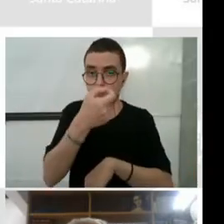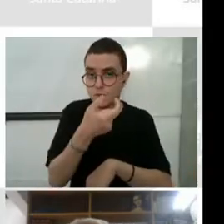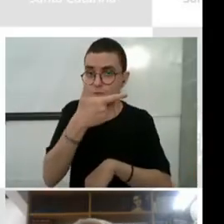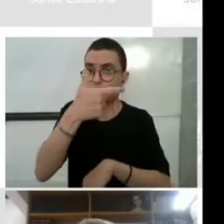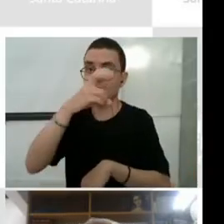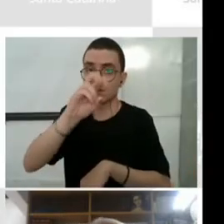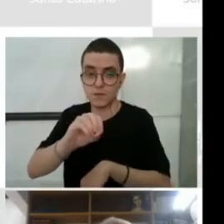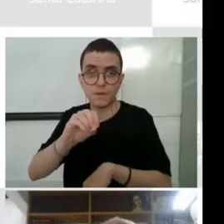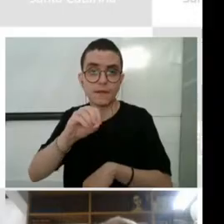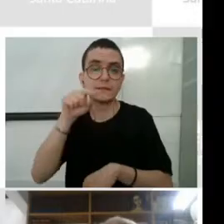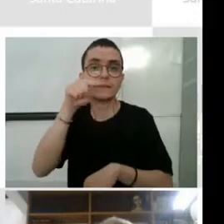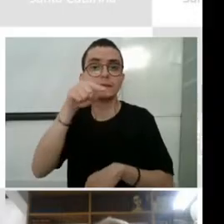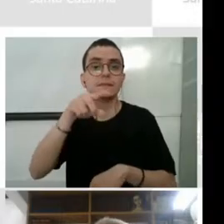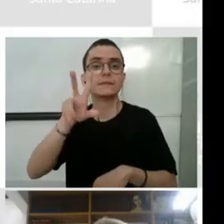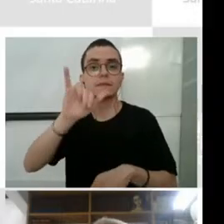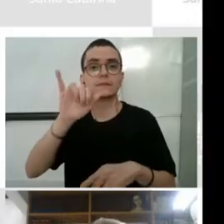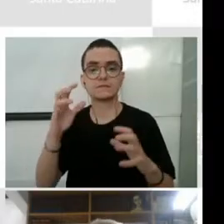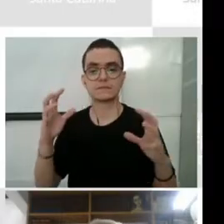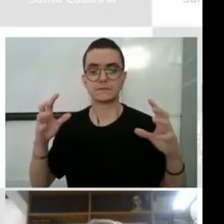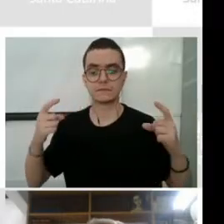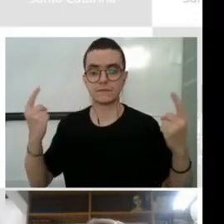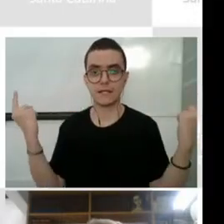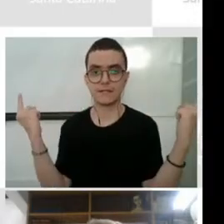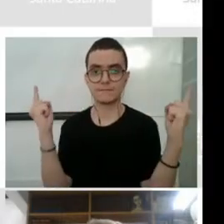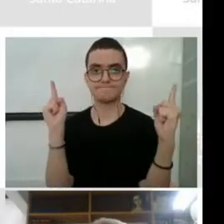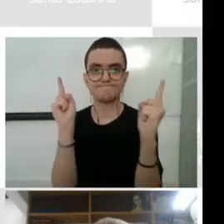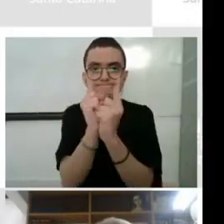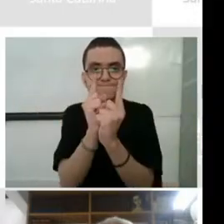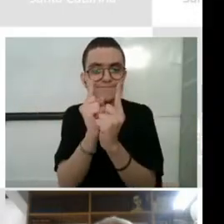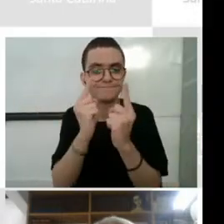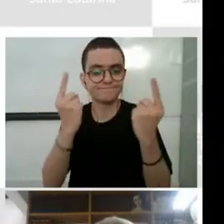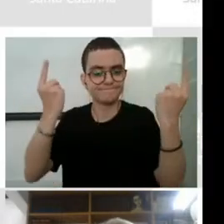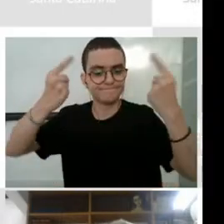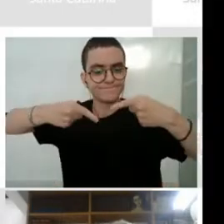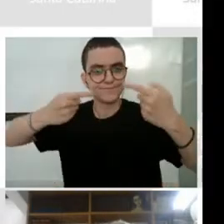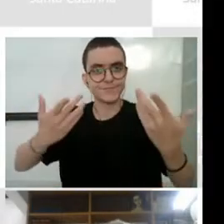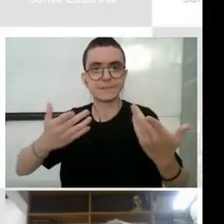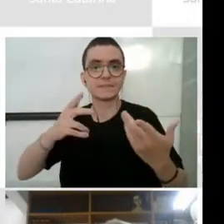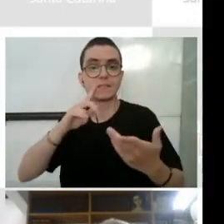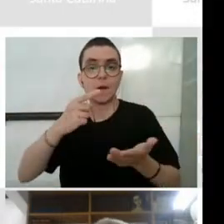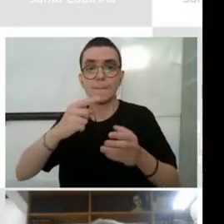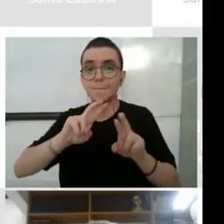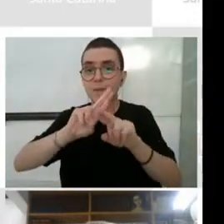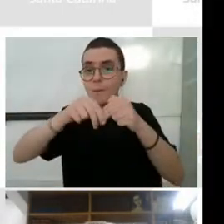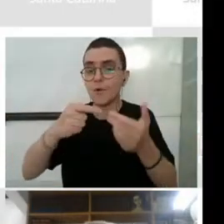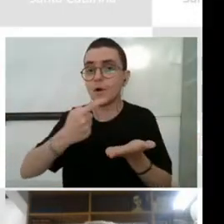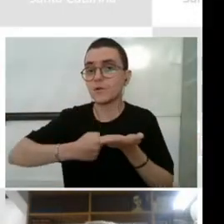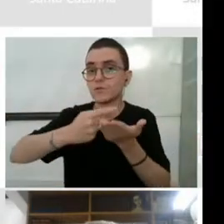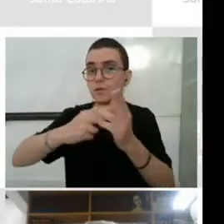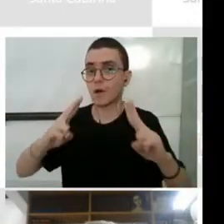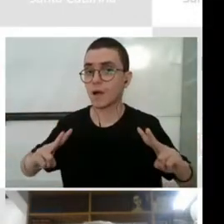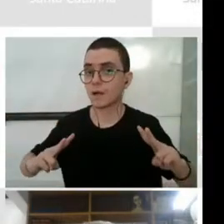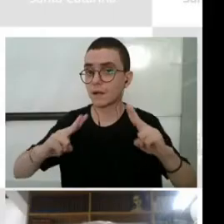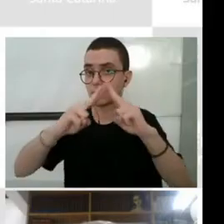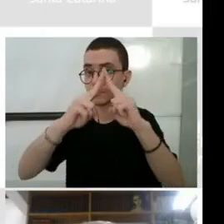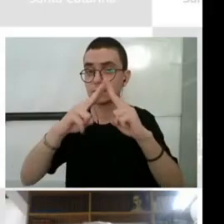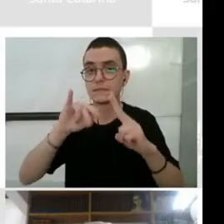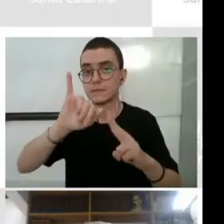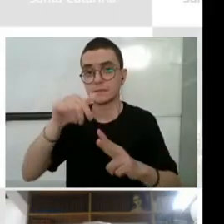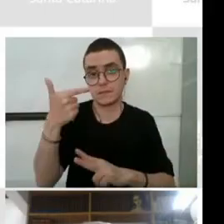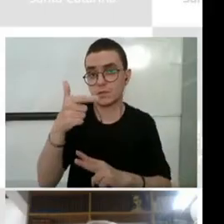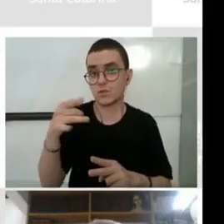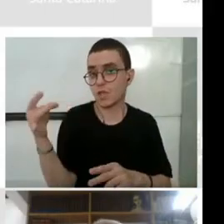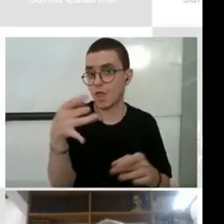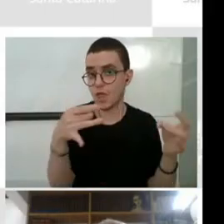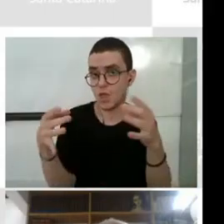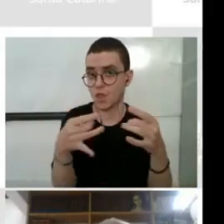de Paris e entra em conflito com as expectativas de que a demanda global de carvão, petróleo e gás atingirá o pico nessa década, mesmo sem novas políticas. Claramente, você vê,